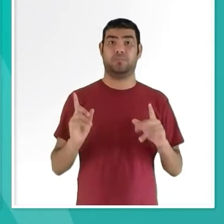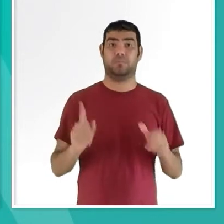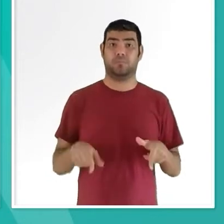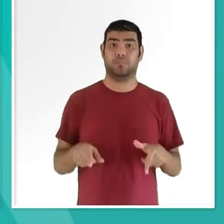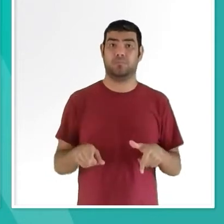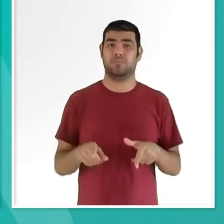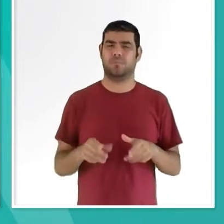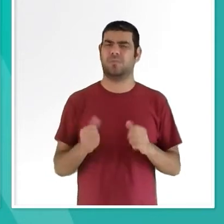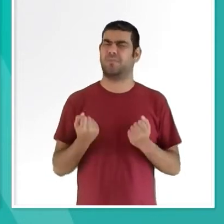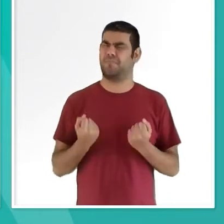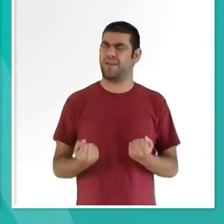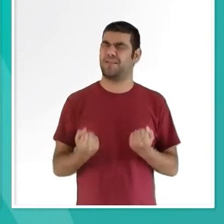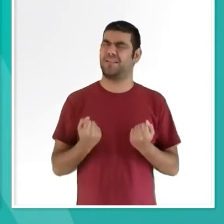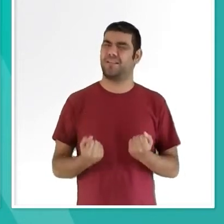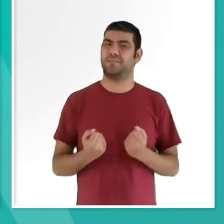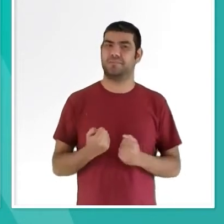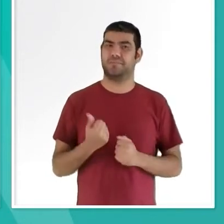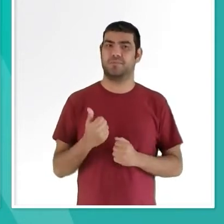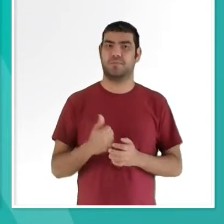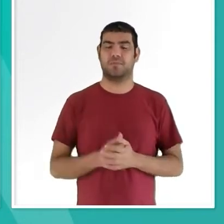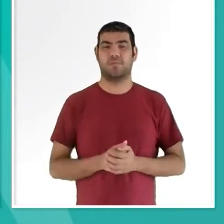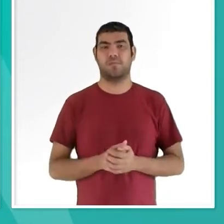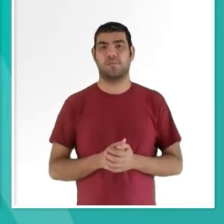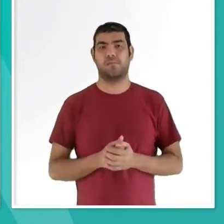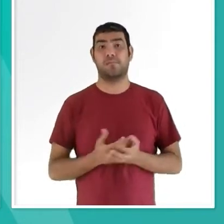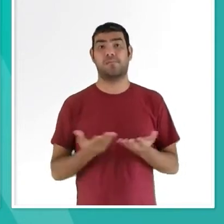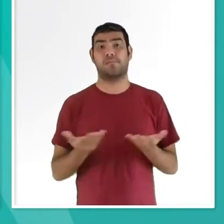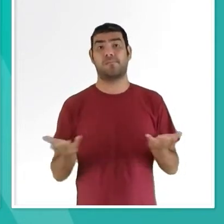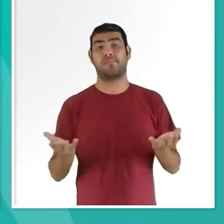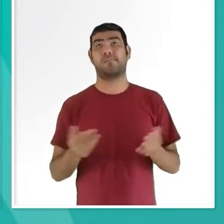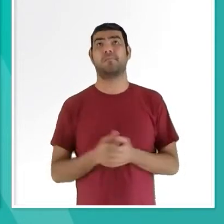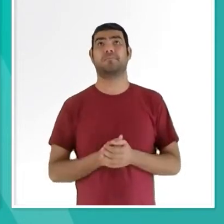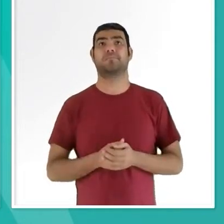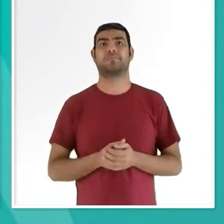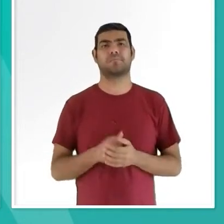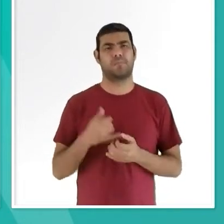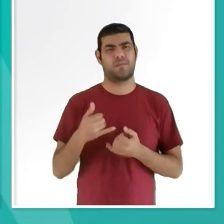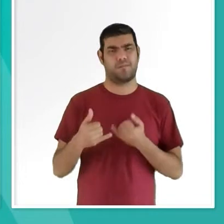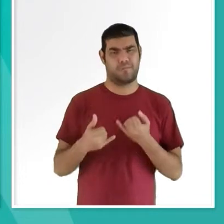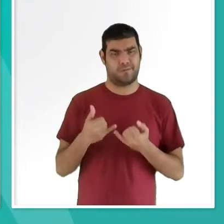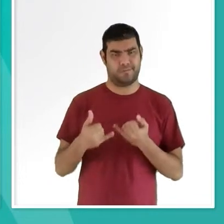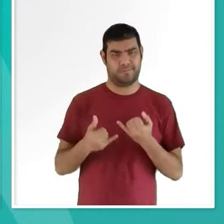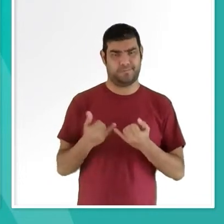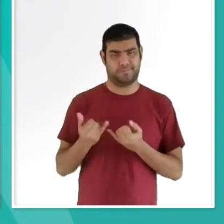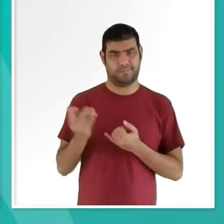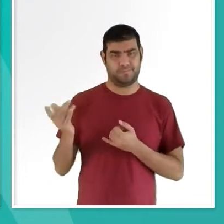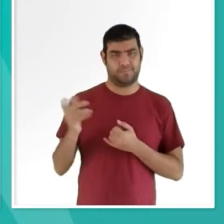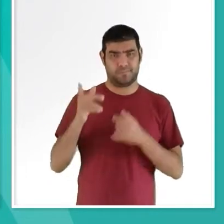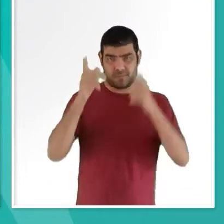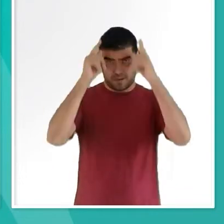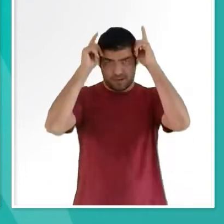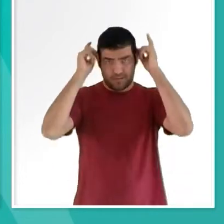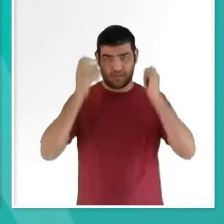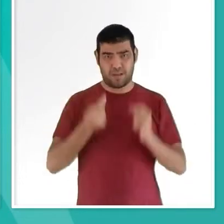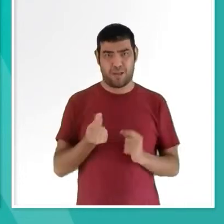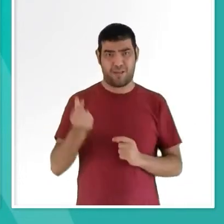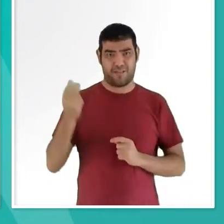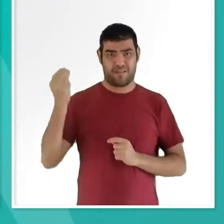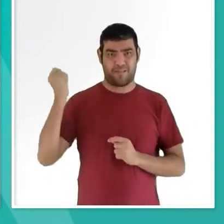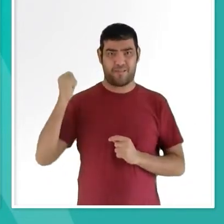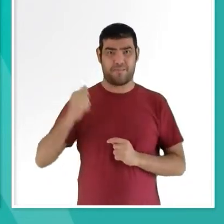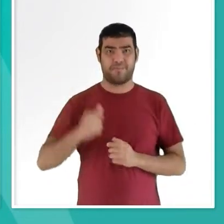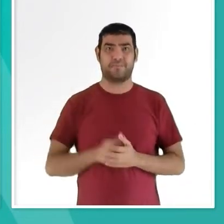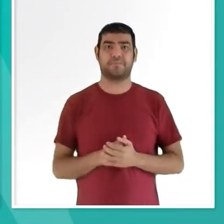pesada. Aí, essa brincadeira aqui da Grécia Antiga, o episcuros, tinha como